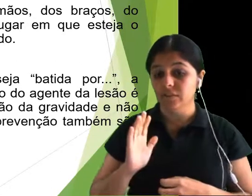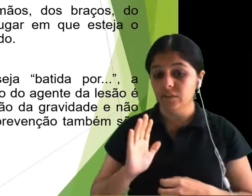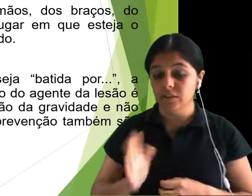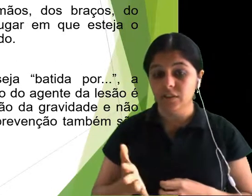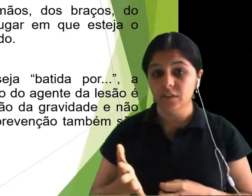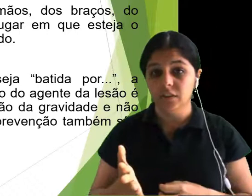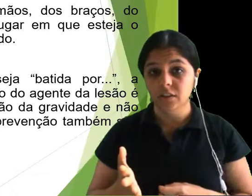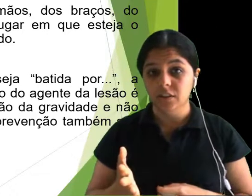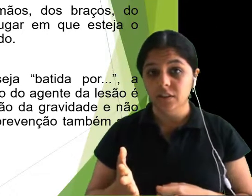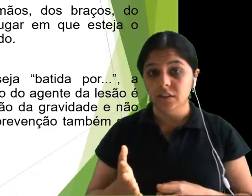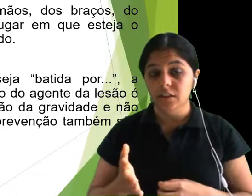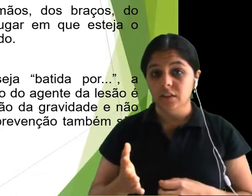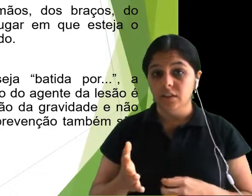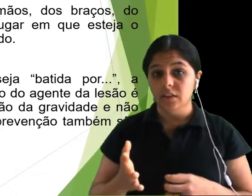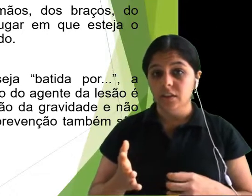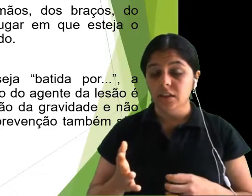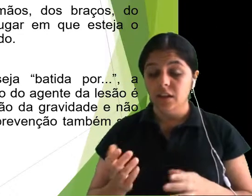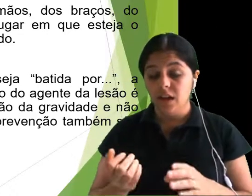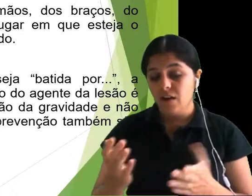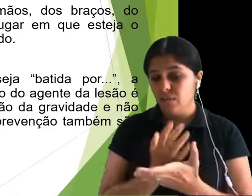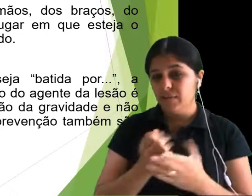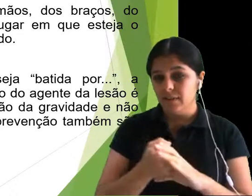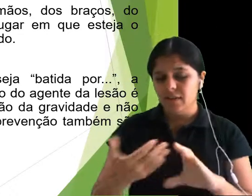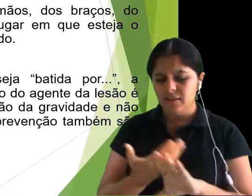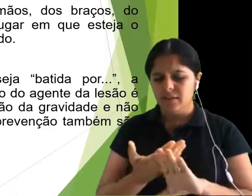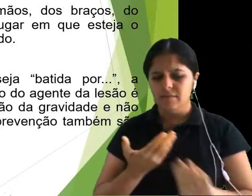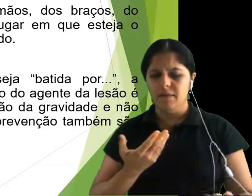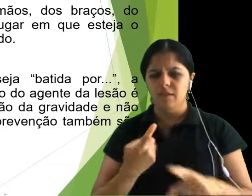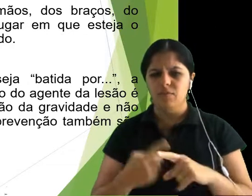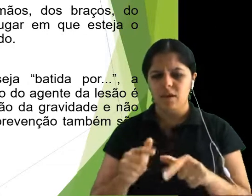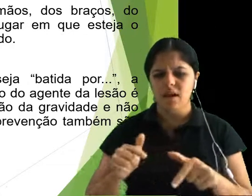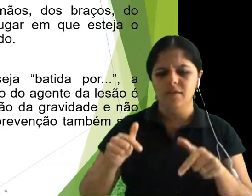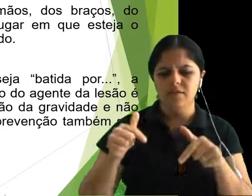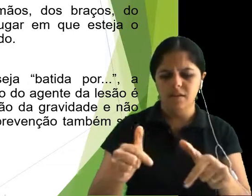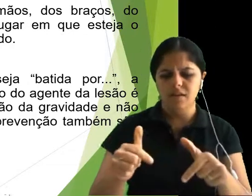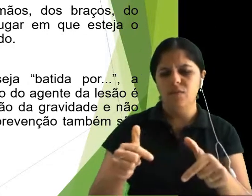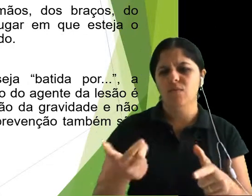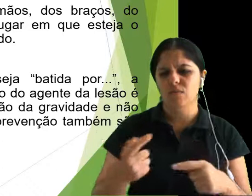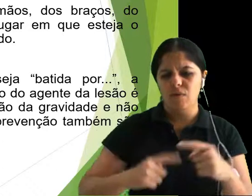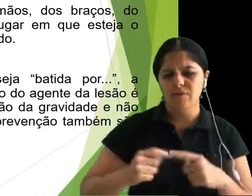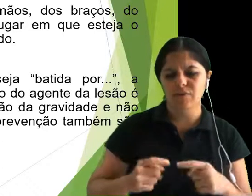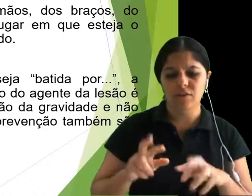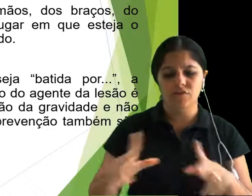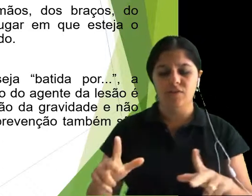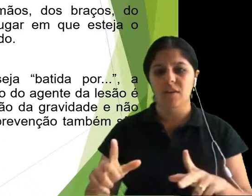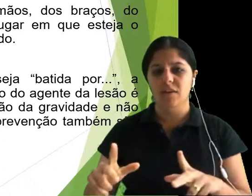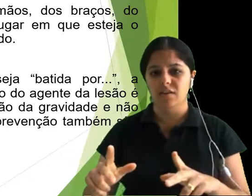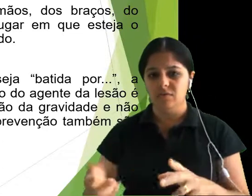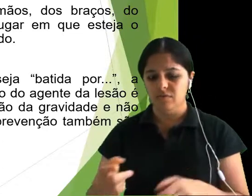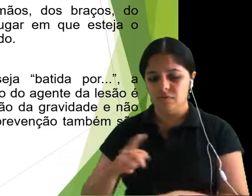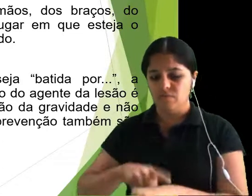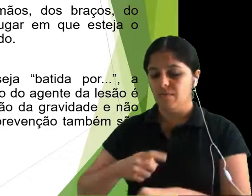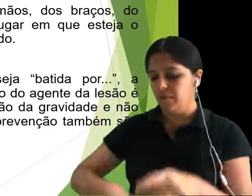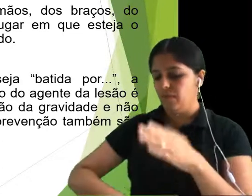uma batida por, essa classificação é feita à parte, tá? Porque a ação do agente da lesão é diferente. É queda pela ação